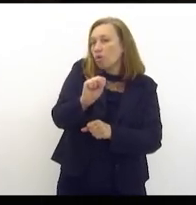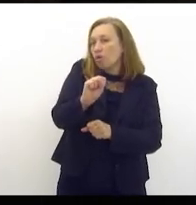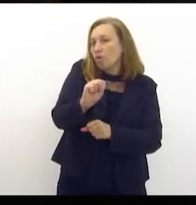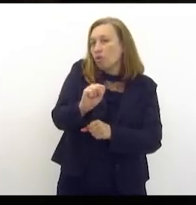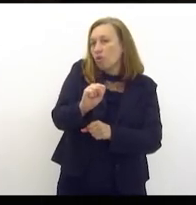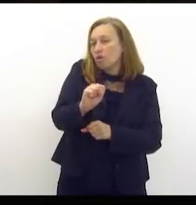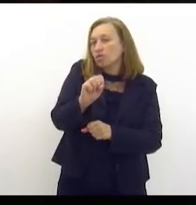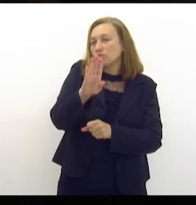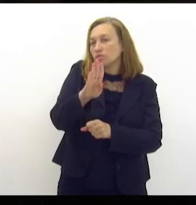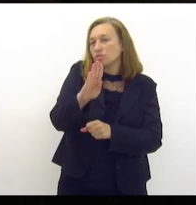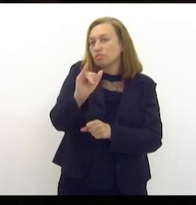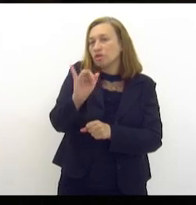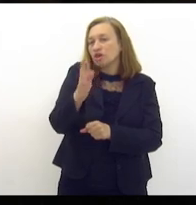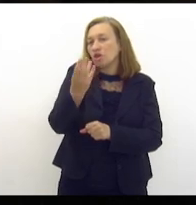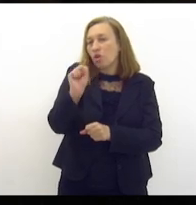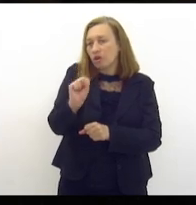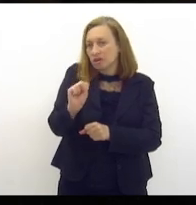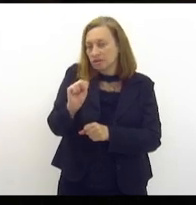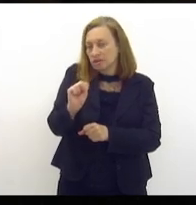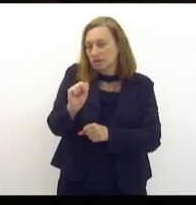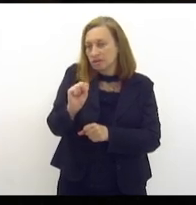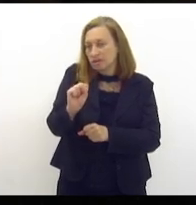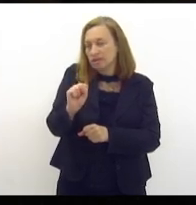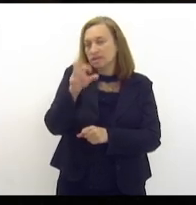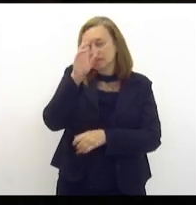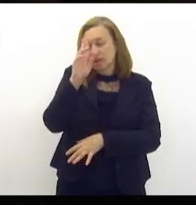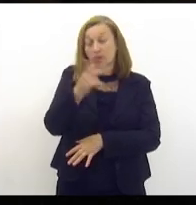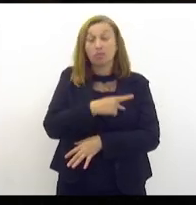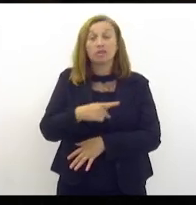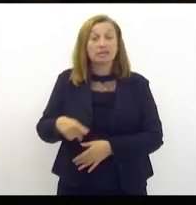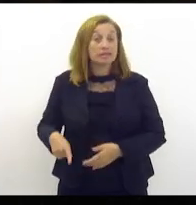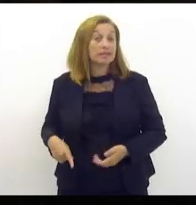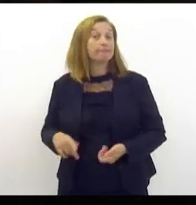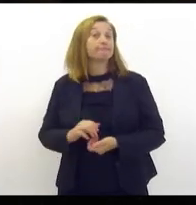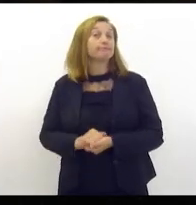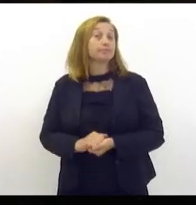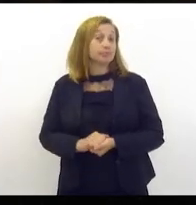aproximadamente 8 bilhões, senhor presidente.